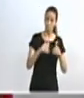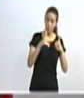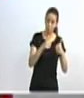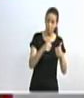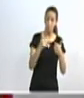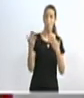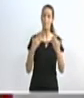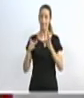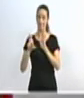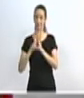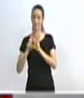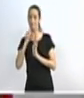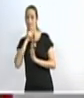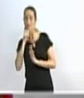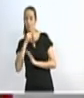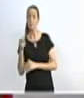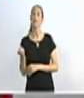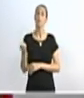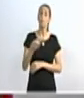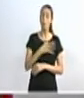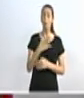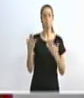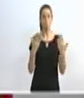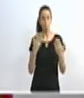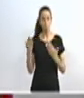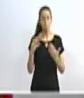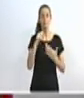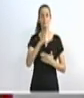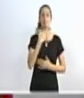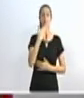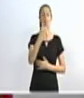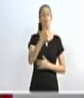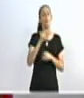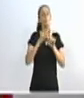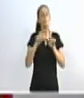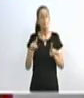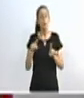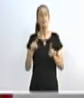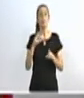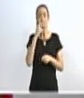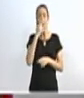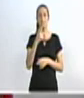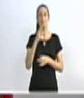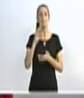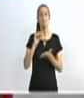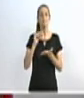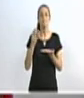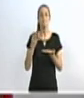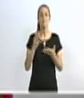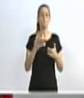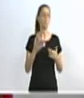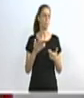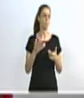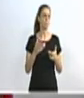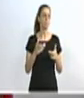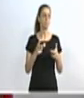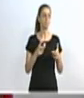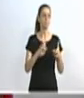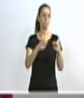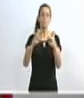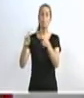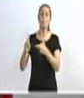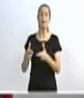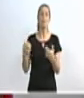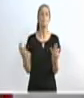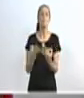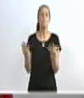que existia, mas o fato de ela ter esses impeditivos, às vezes faz você procurar um ponto que não é o ponto ideal. E às vezes você faz um investimento